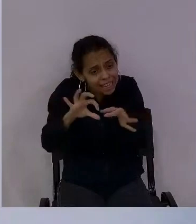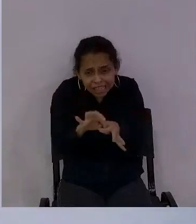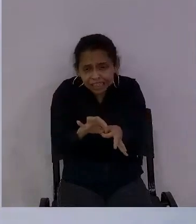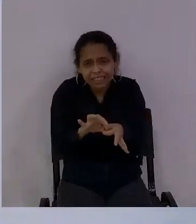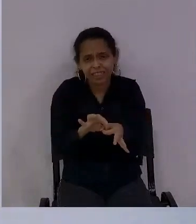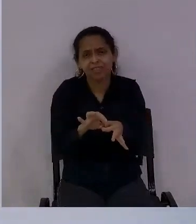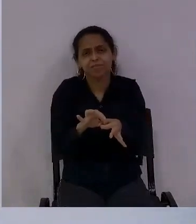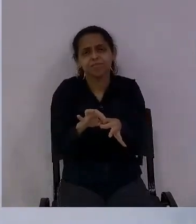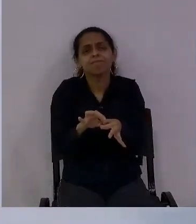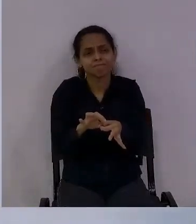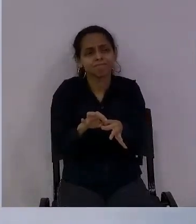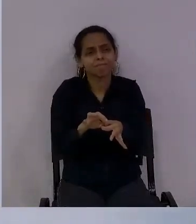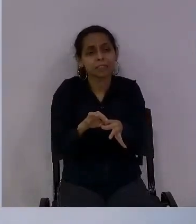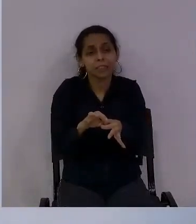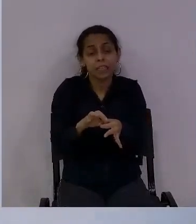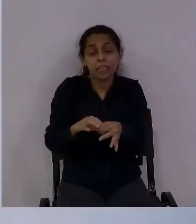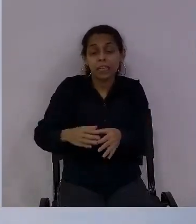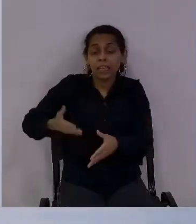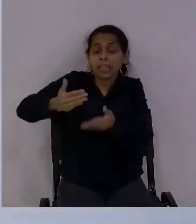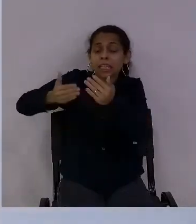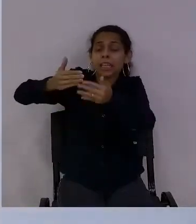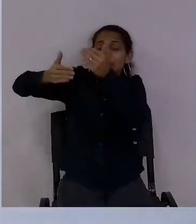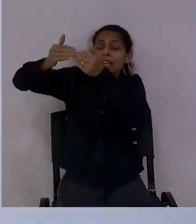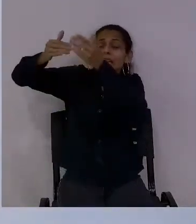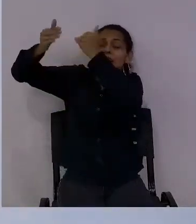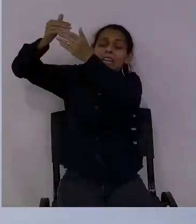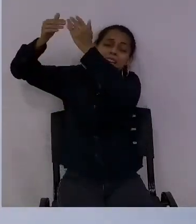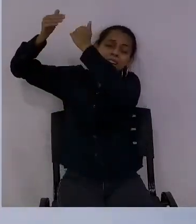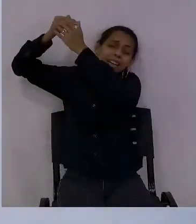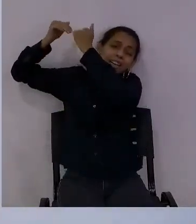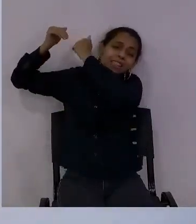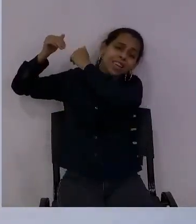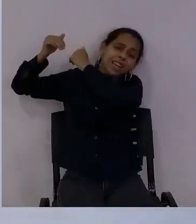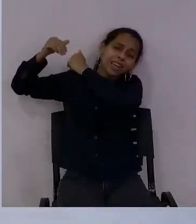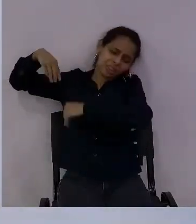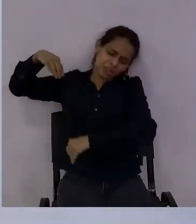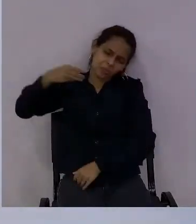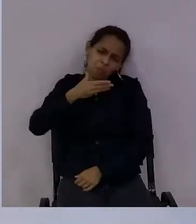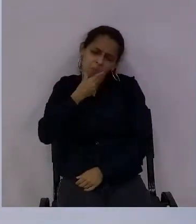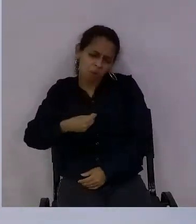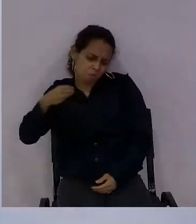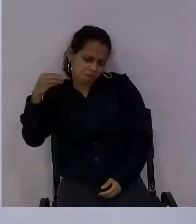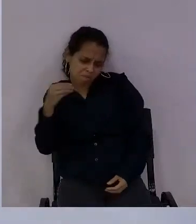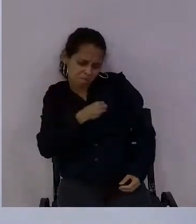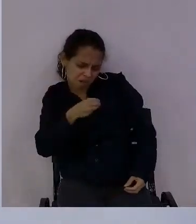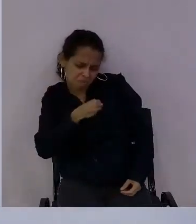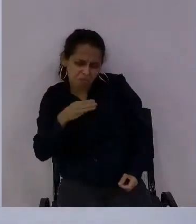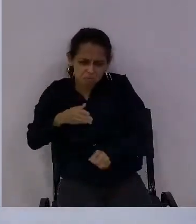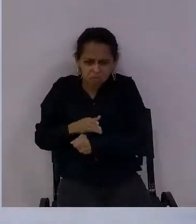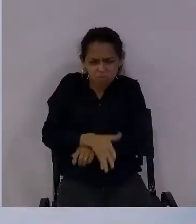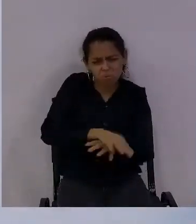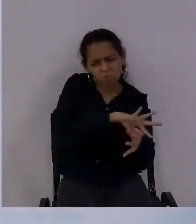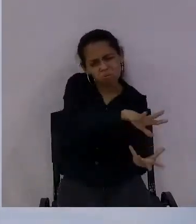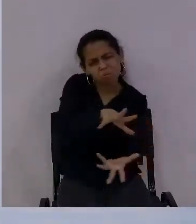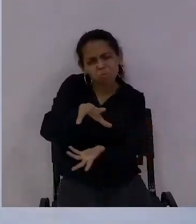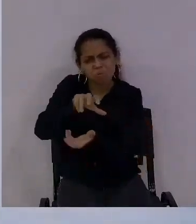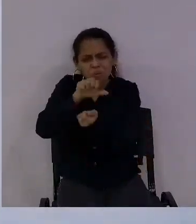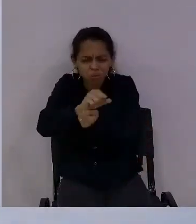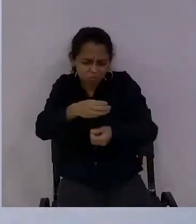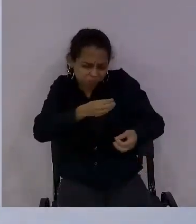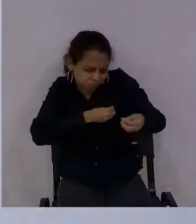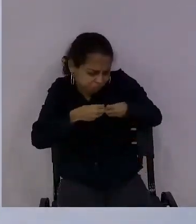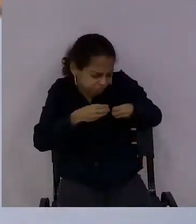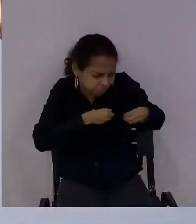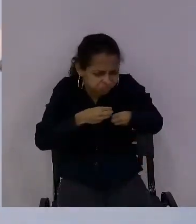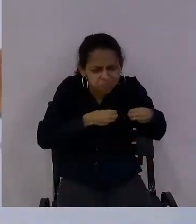onde lá atrás o nosso representante Adão pecou, errou, falhou, e por conta do pecado dele entrou o pecado no mundo, e por conta do pecado